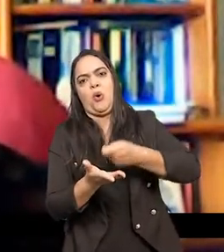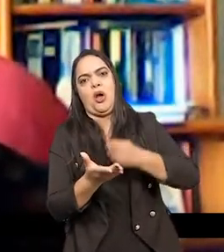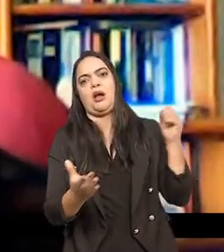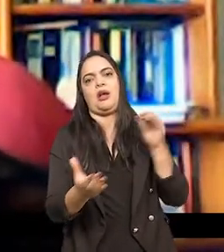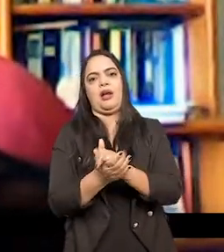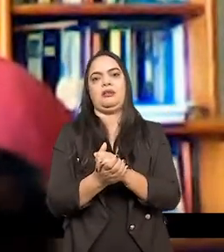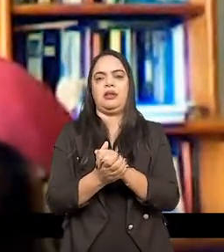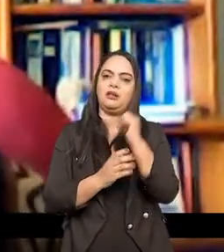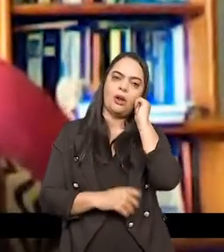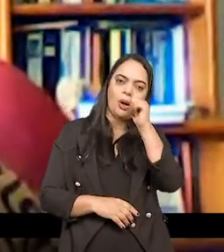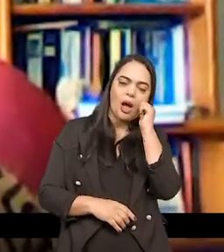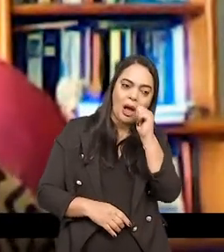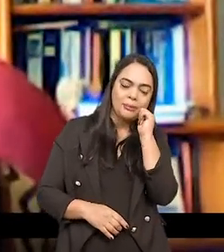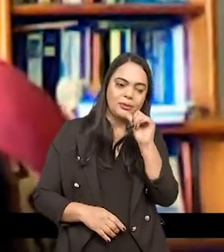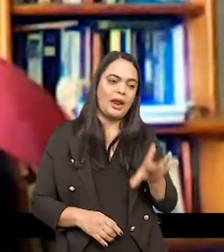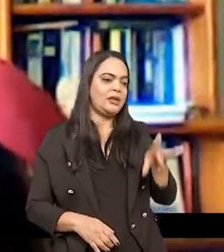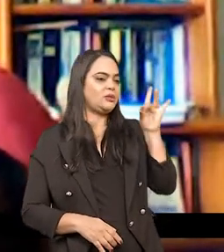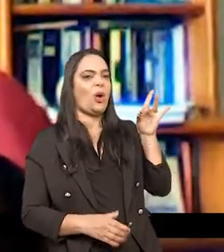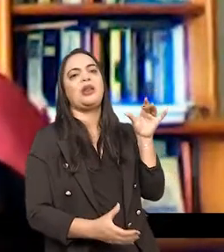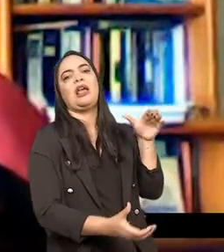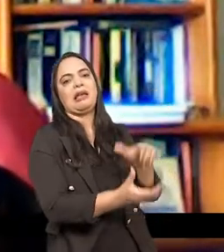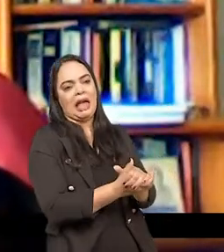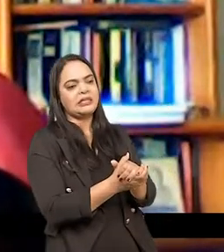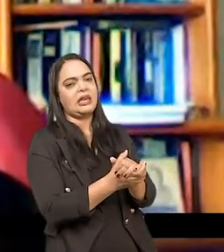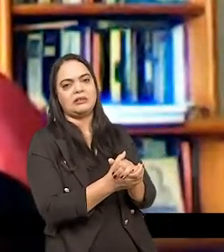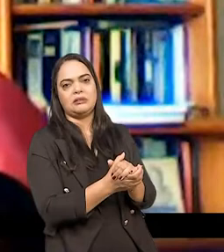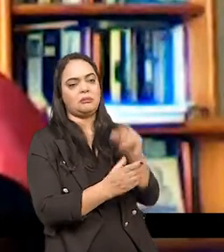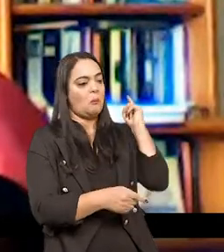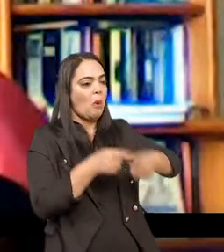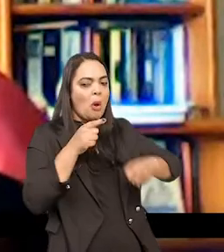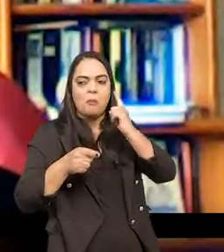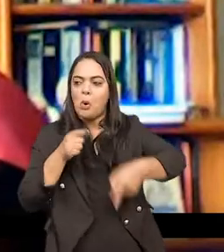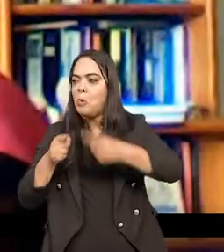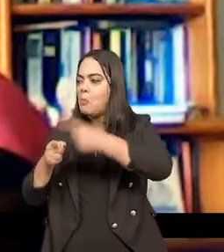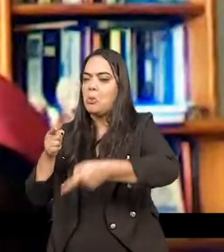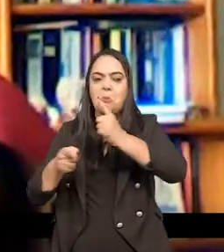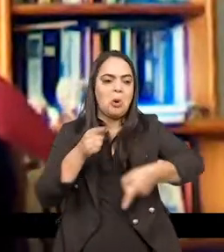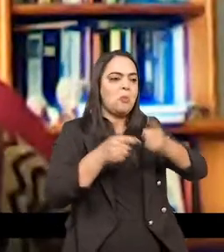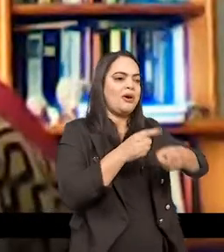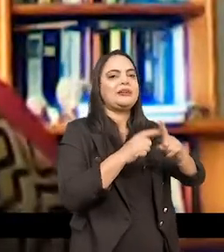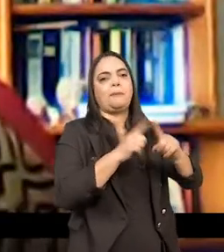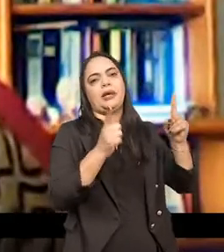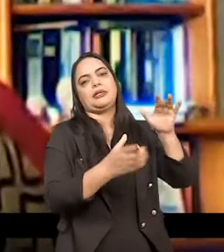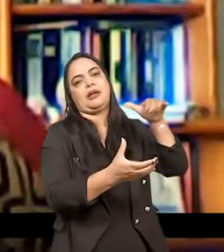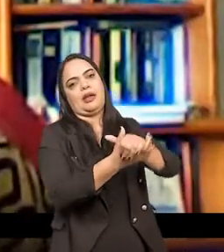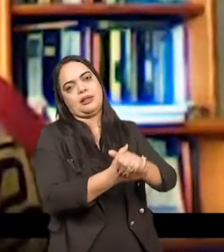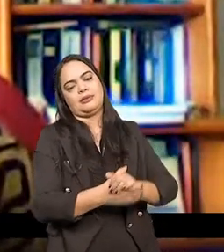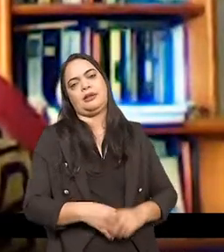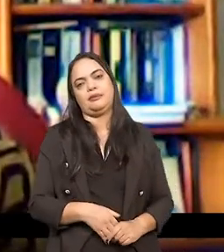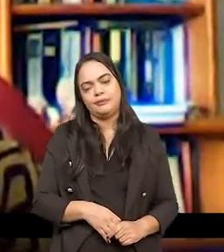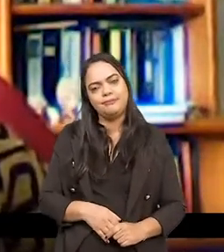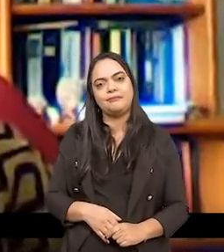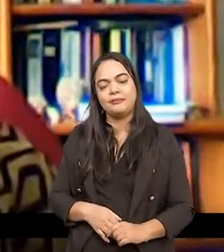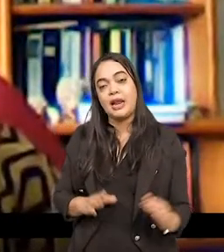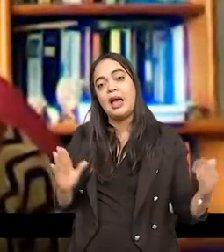preferia ficar dentro de uma gaiola, mas ser casada e não ser capaz. Gente, e isso vai até